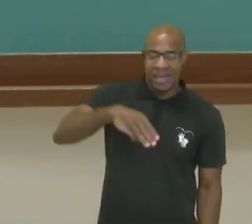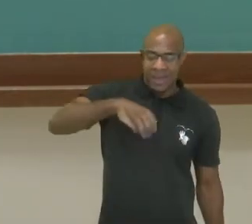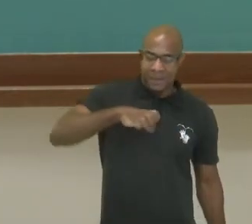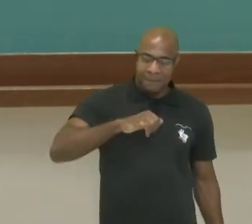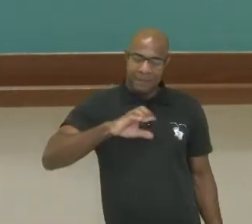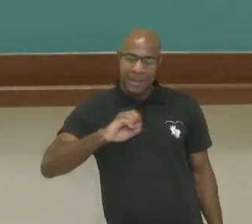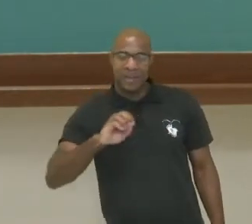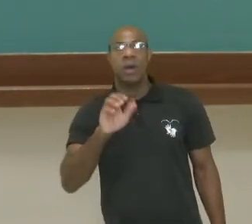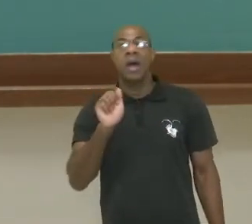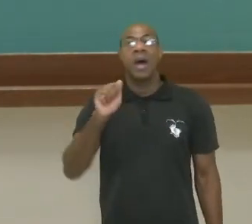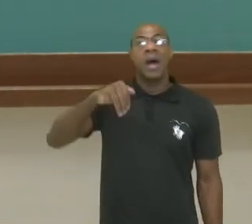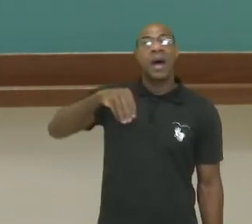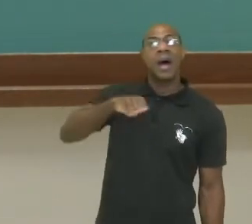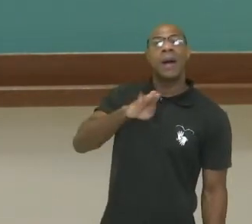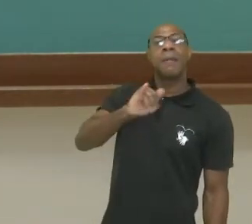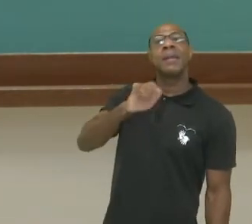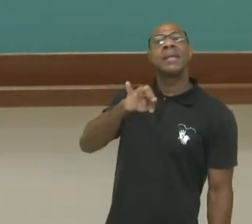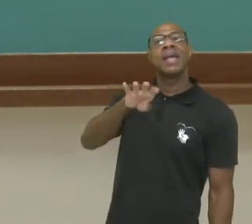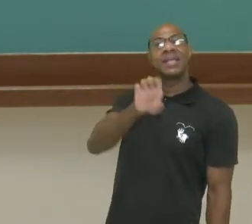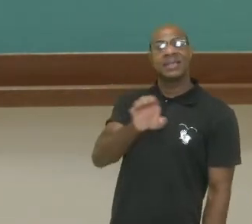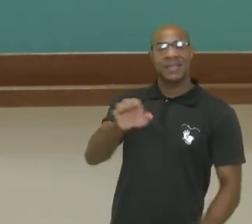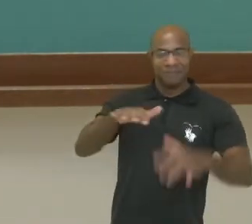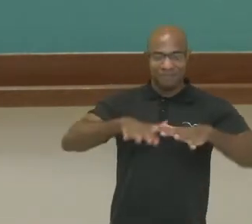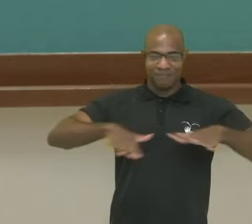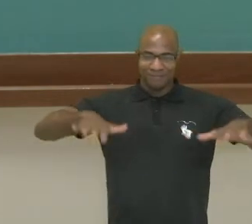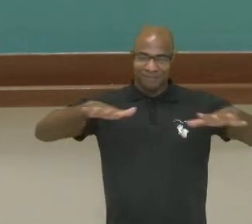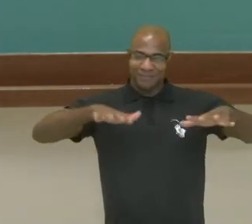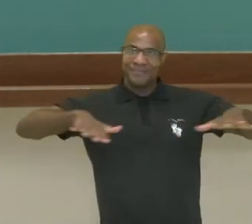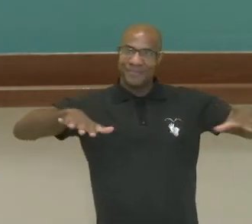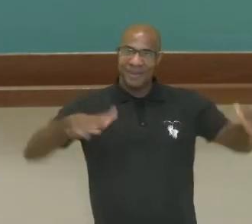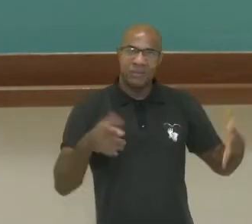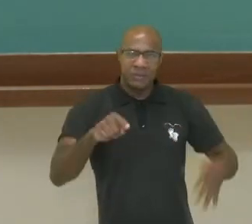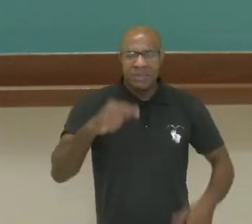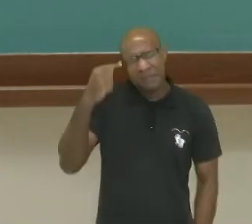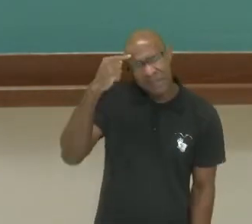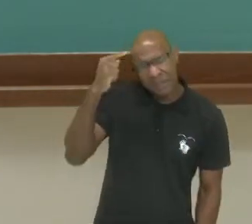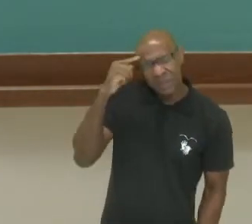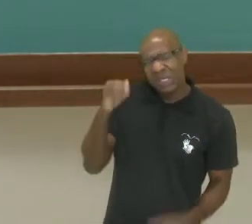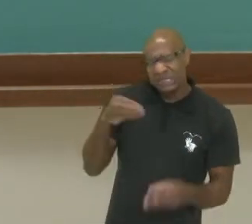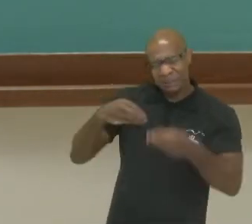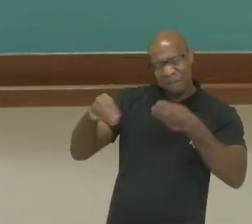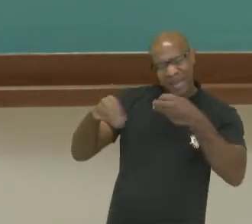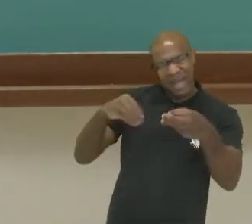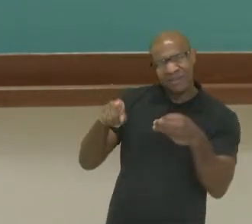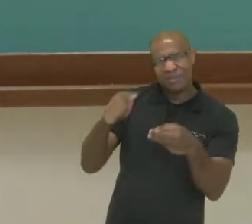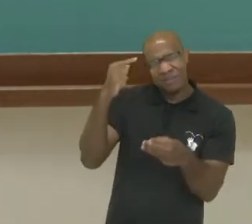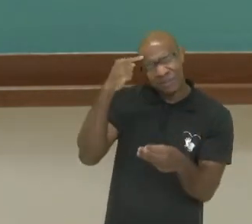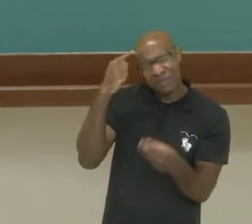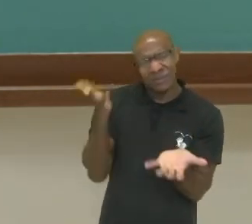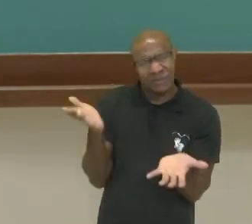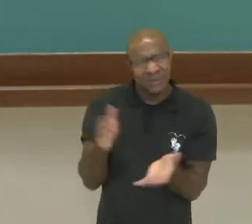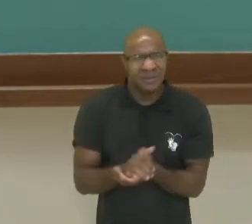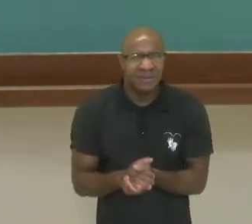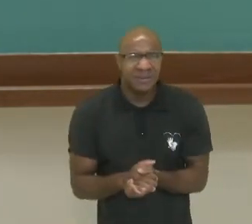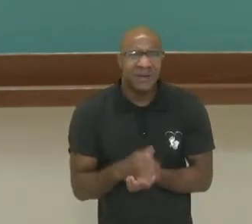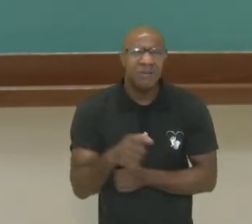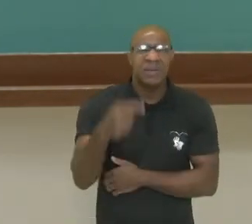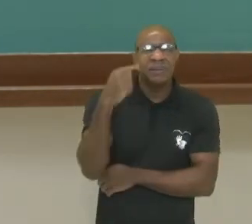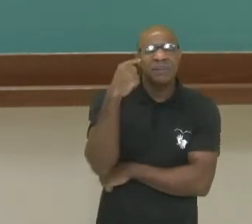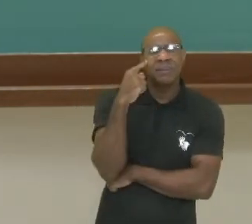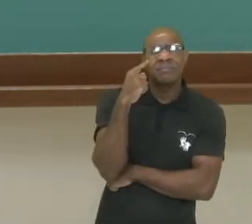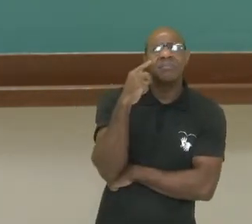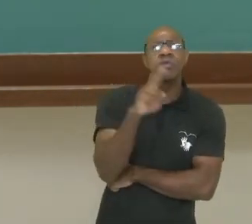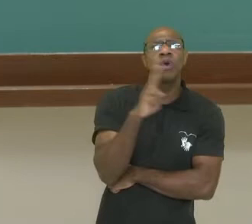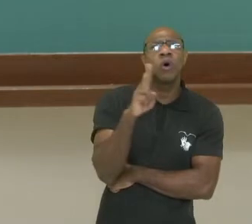sobre plásticos? Você já tinha pensado sobre esse ponto aqui, ó, a chamada